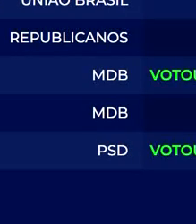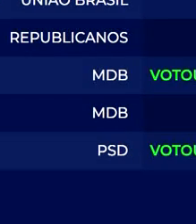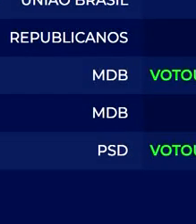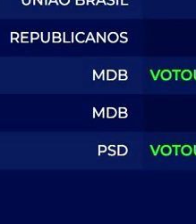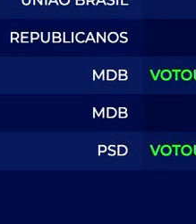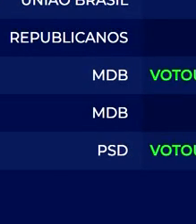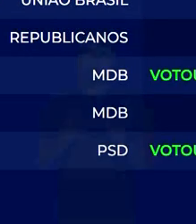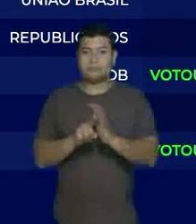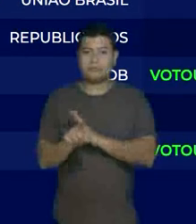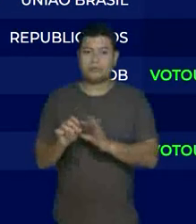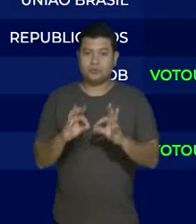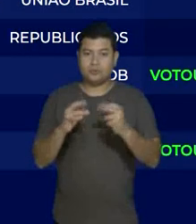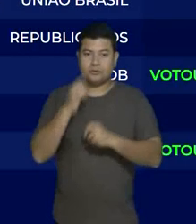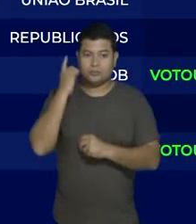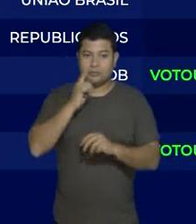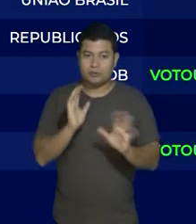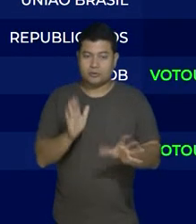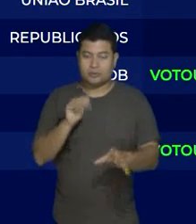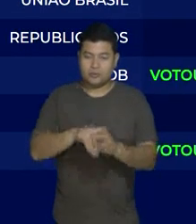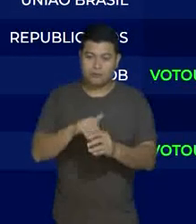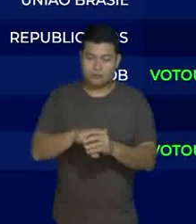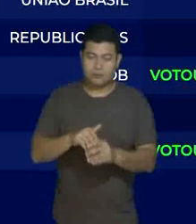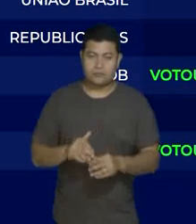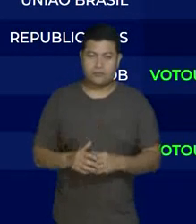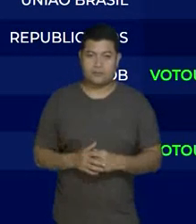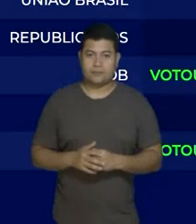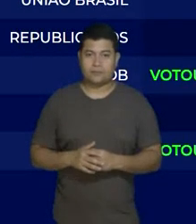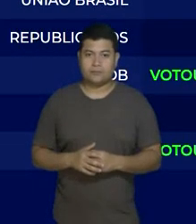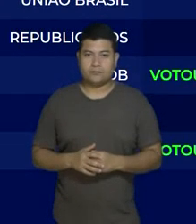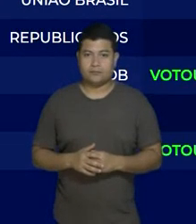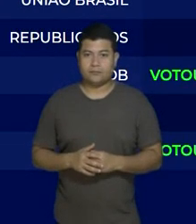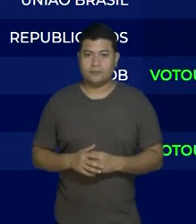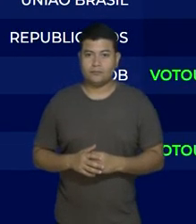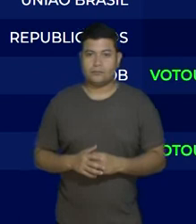Consulto, senhores deputados, se todos exerceram seu direito de voto.